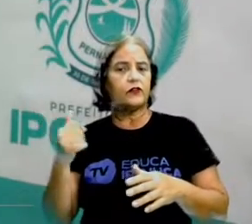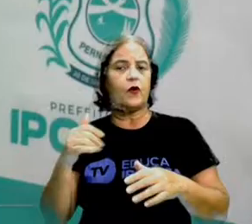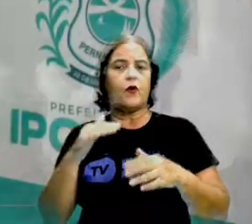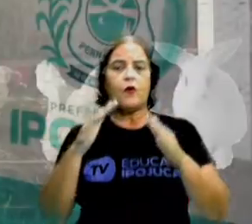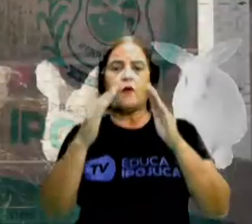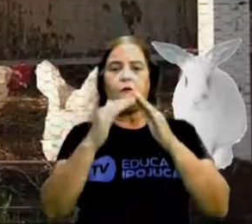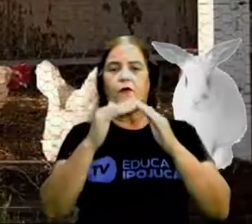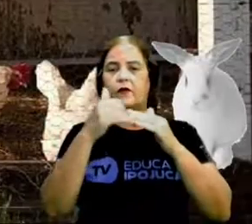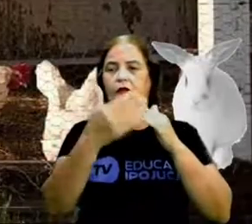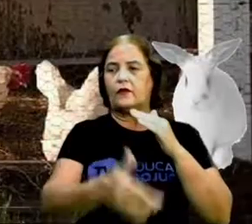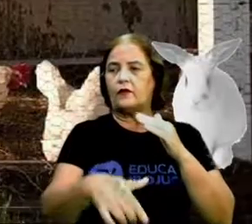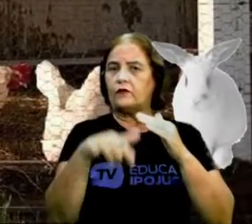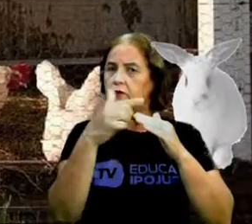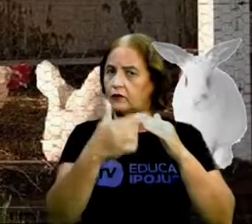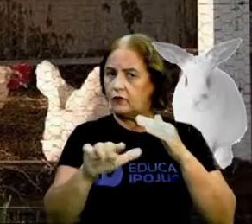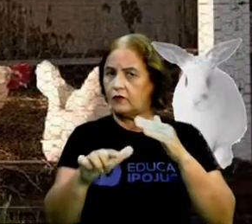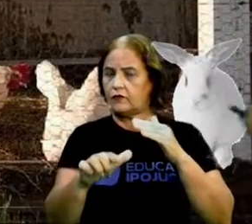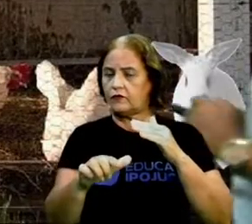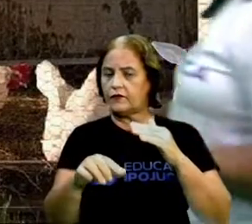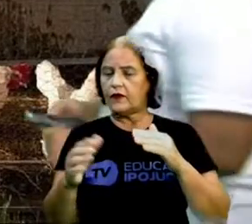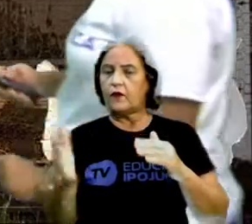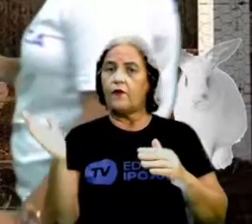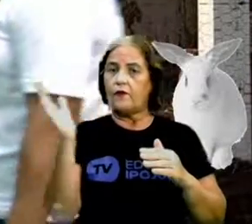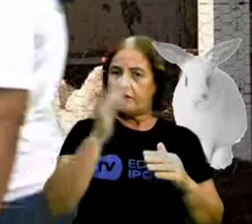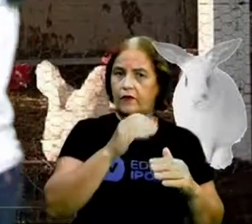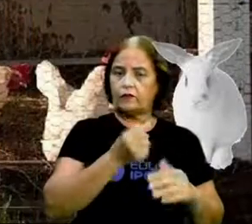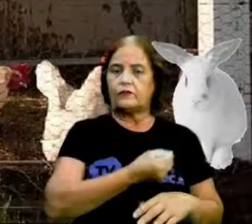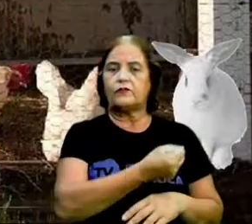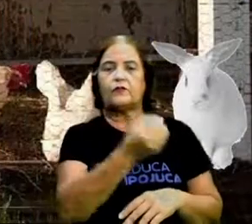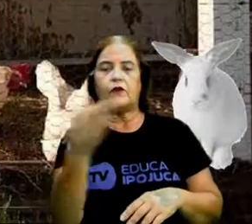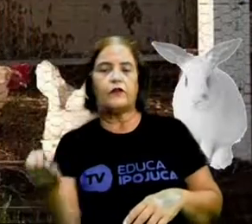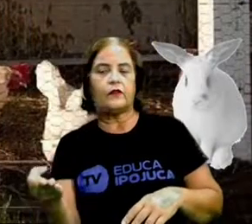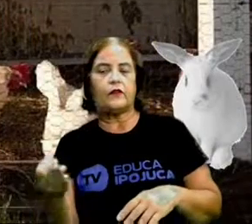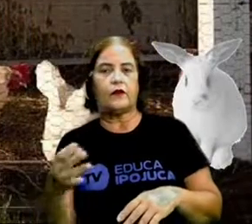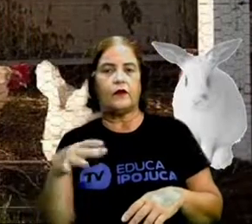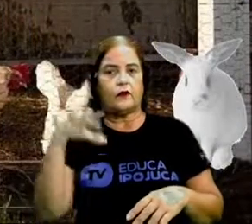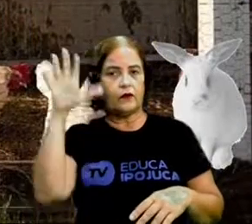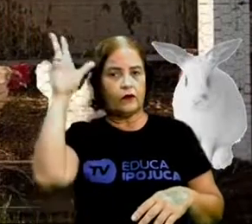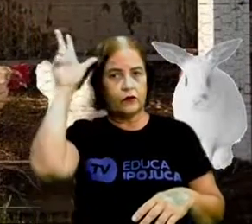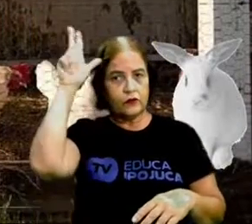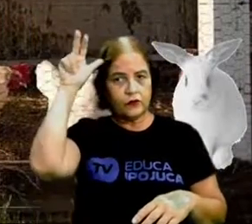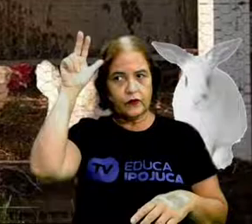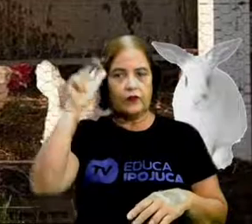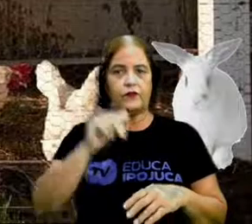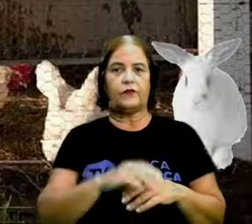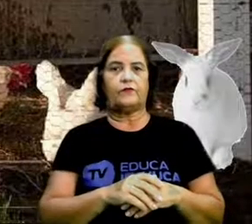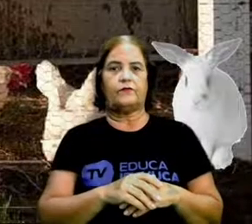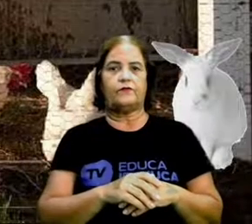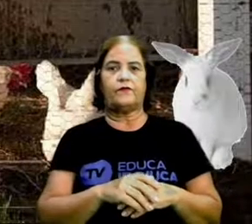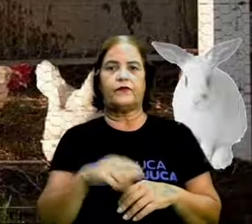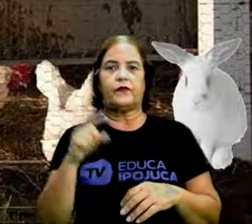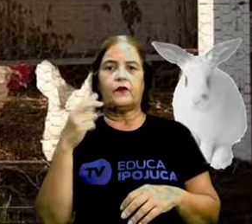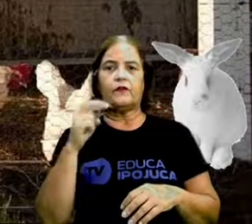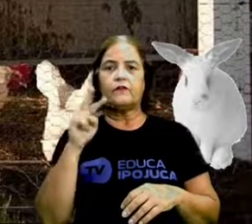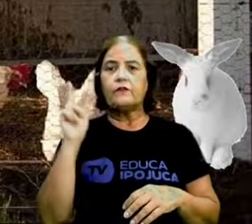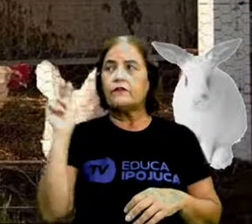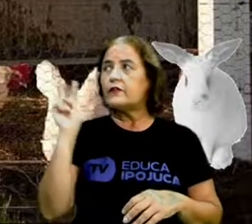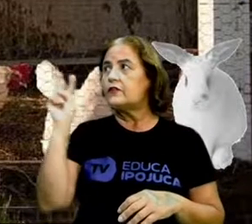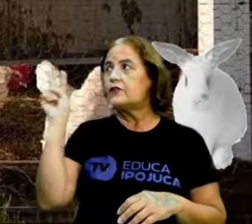aí novamente. Vamos contar os coelhinhos? Já descobriu a quantidade de coelhinhos? Olha aí.